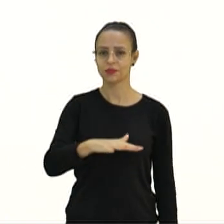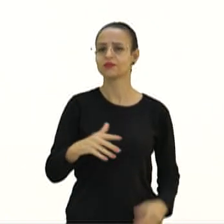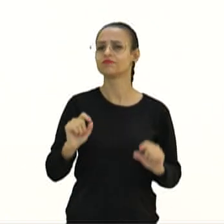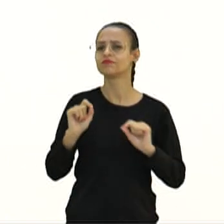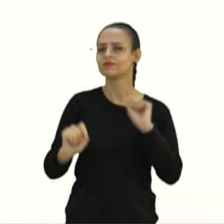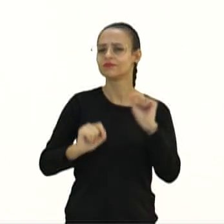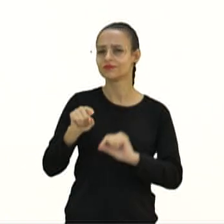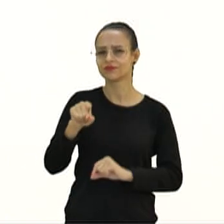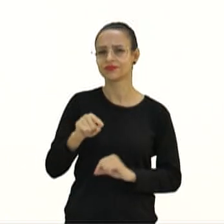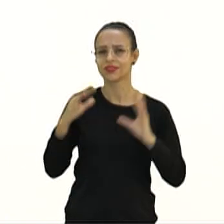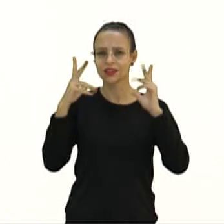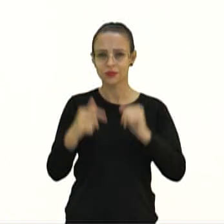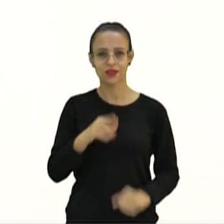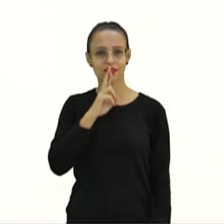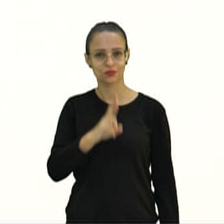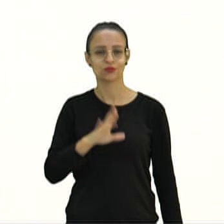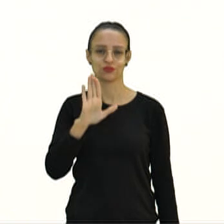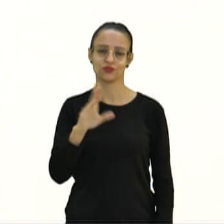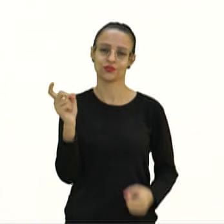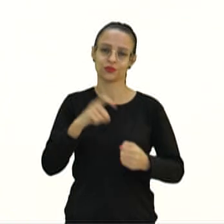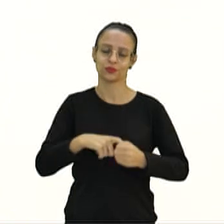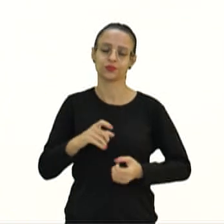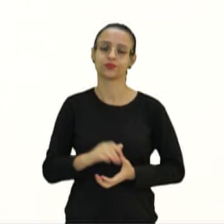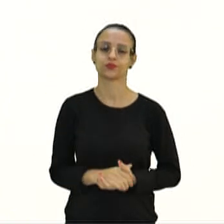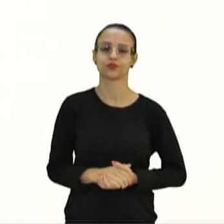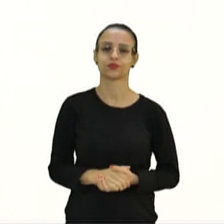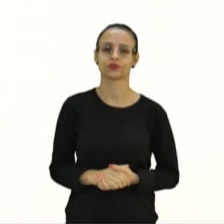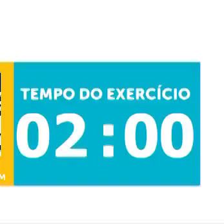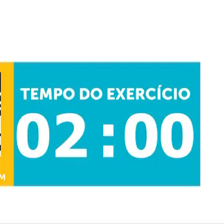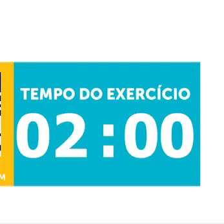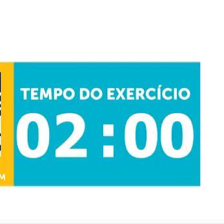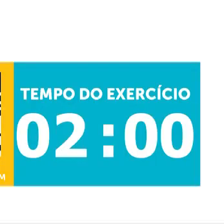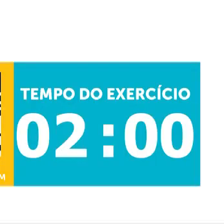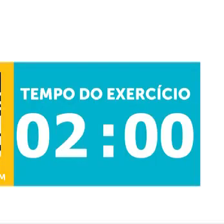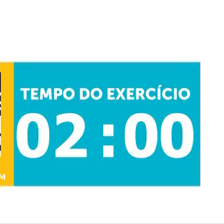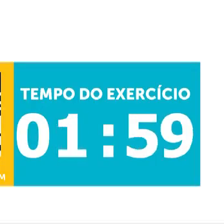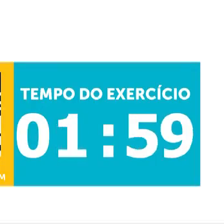esses animais? Responde aí, a gente já volta.